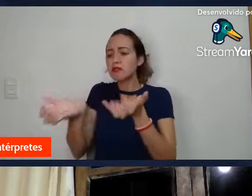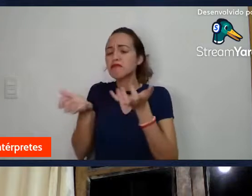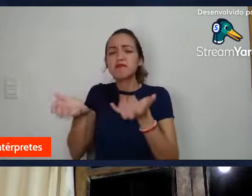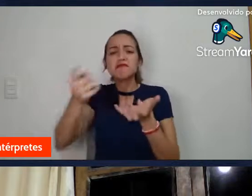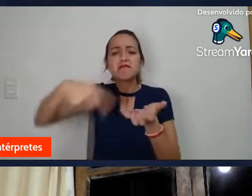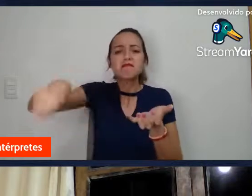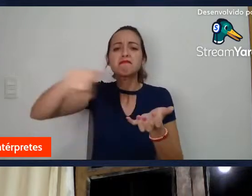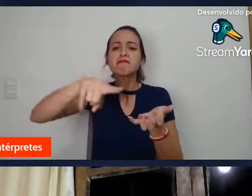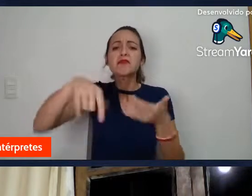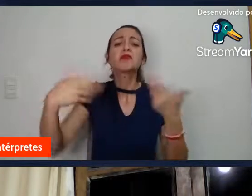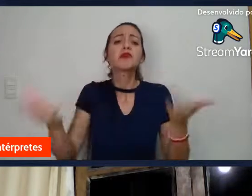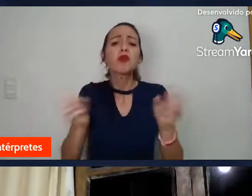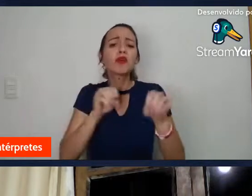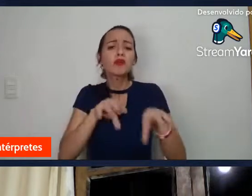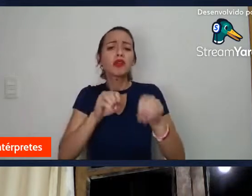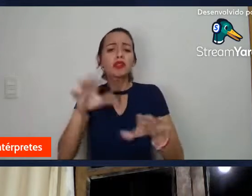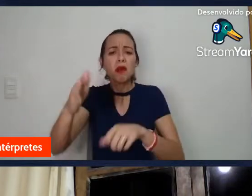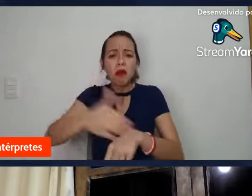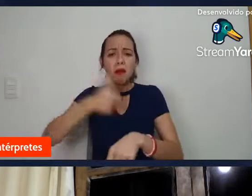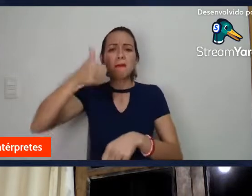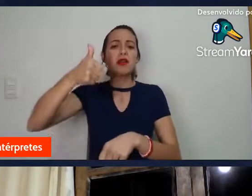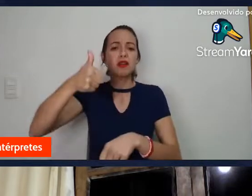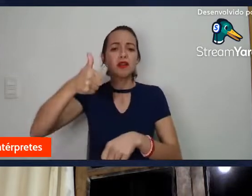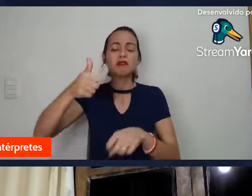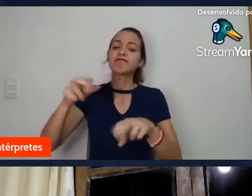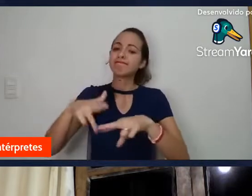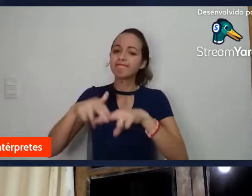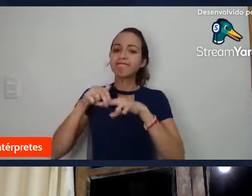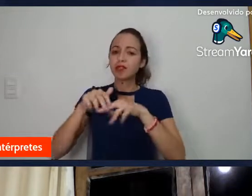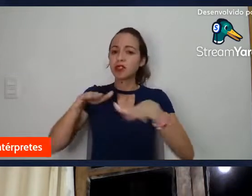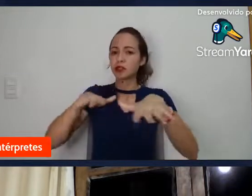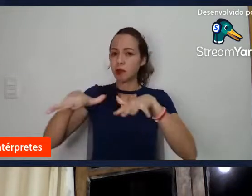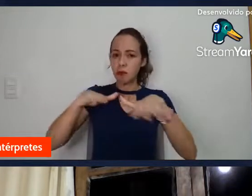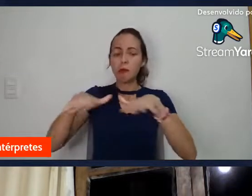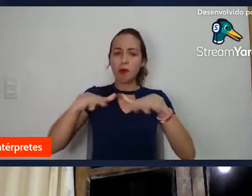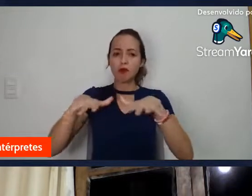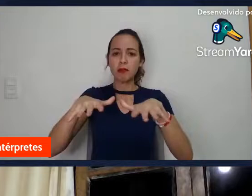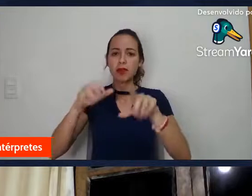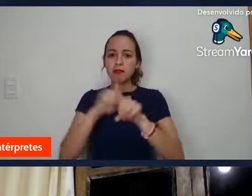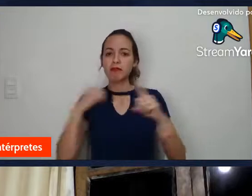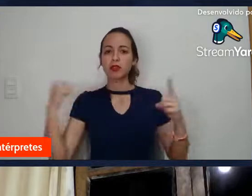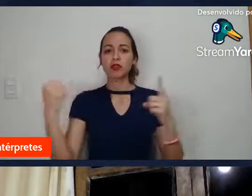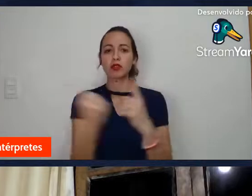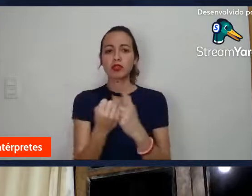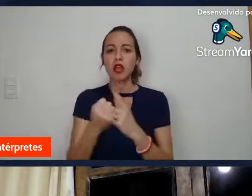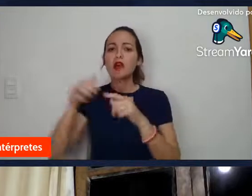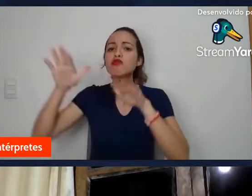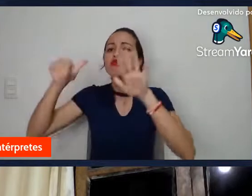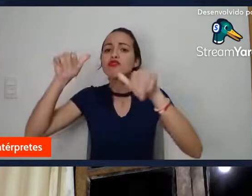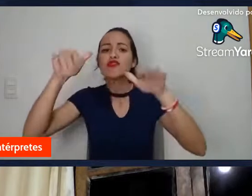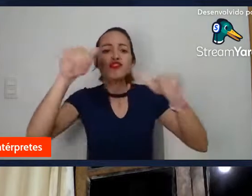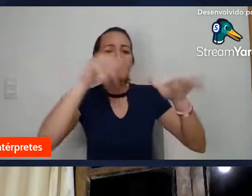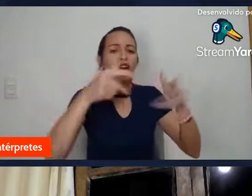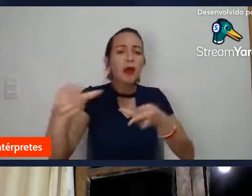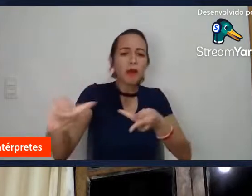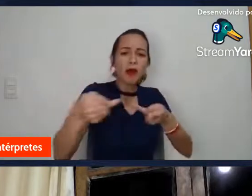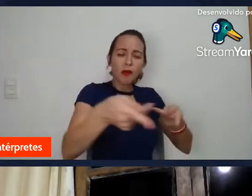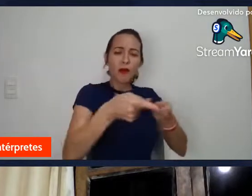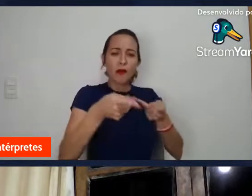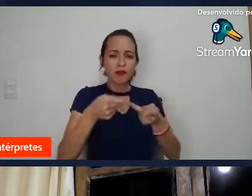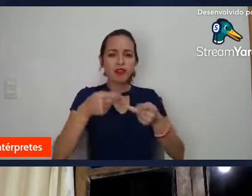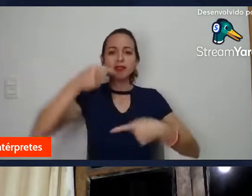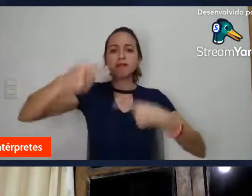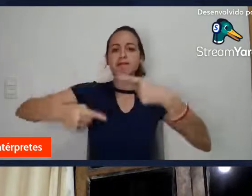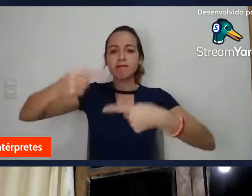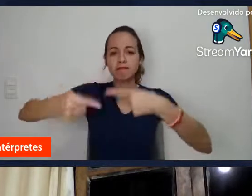justiça social, e por isso os movimentos sociais foram chamados para esse debate. E aí,